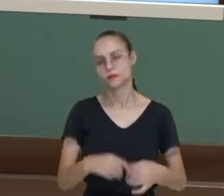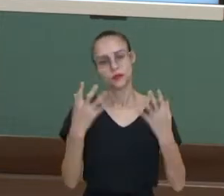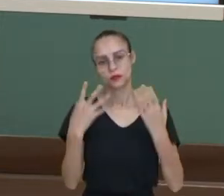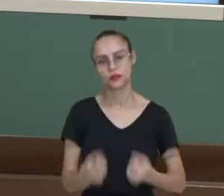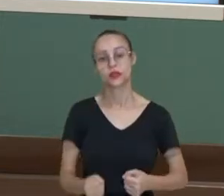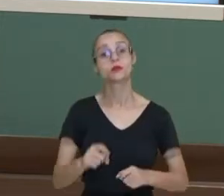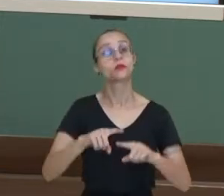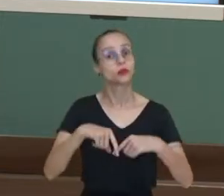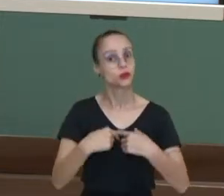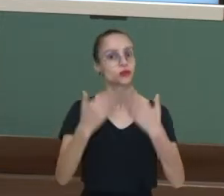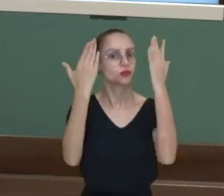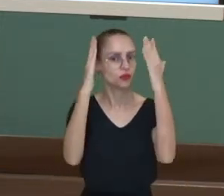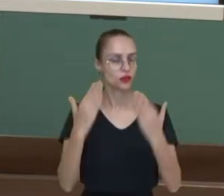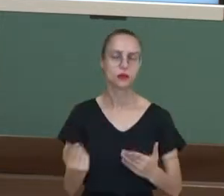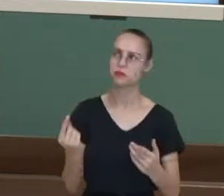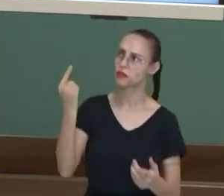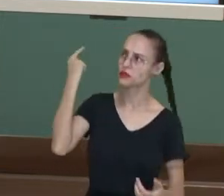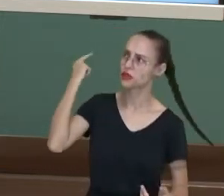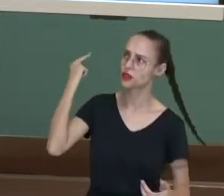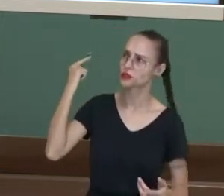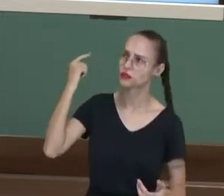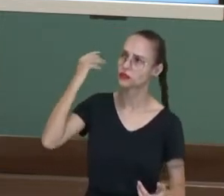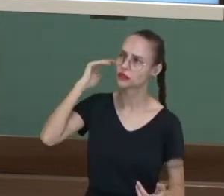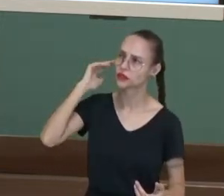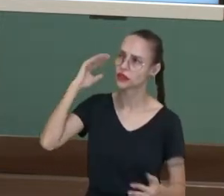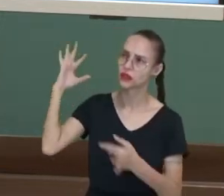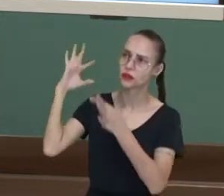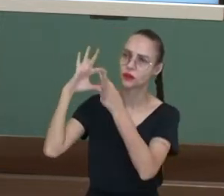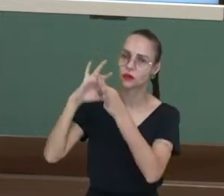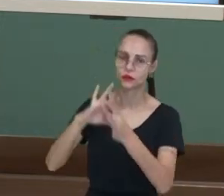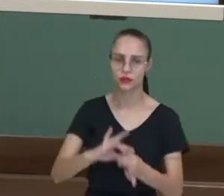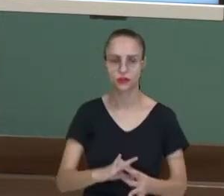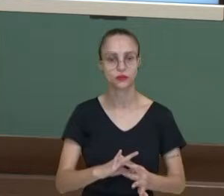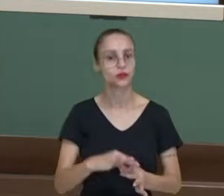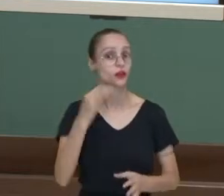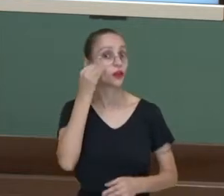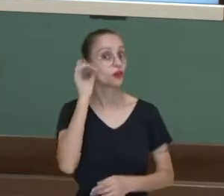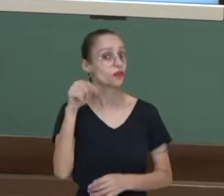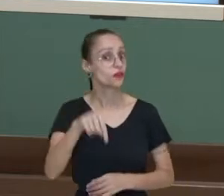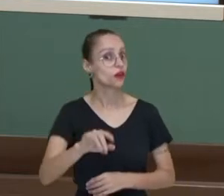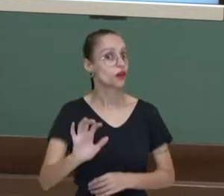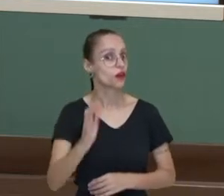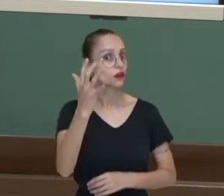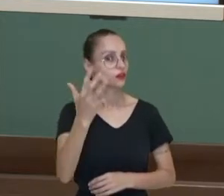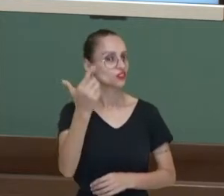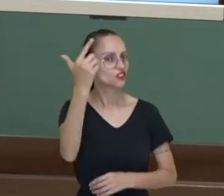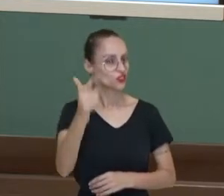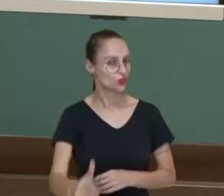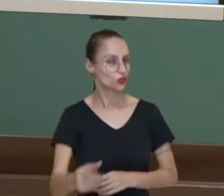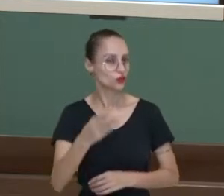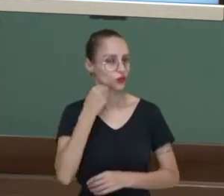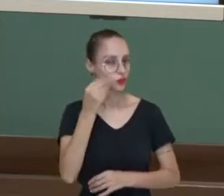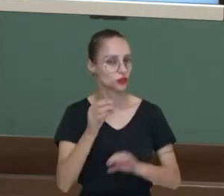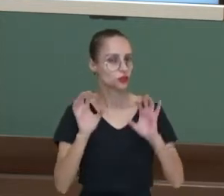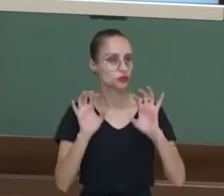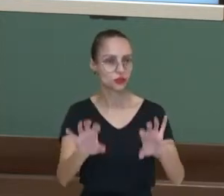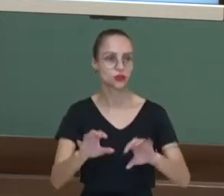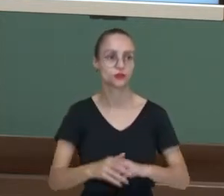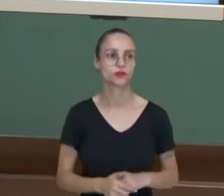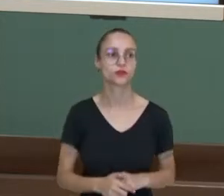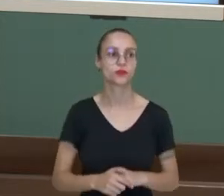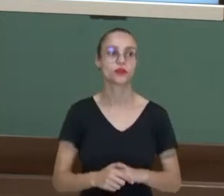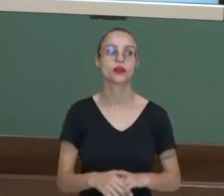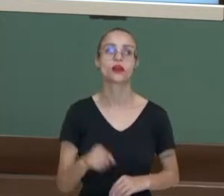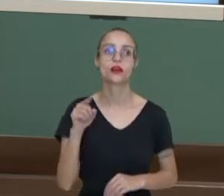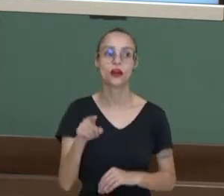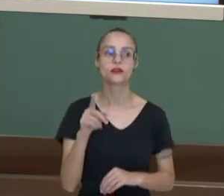analisarmos o passado, estudarmos e entendermos qual era o contexto envolvido para evitarmos novas experiências assim. E essa